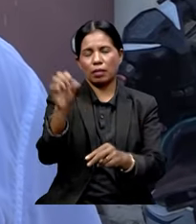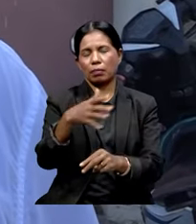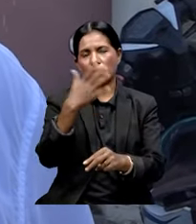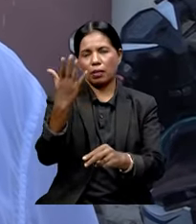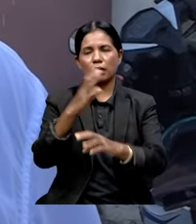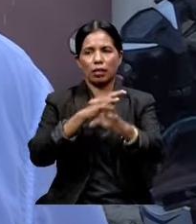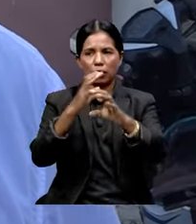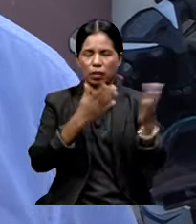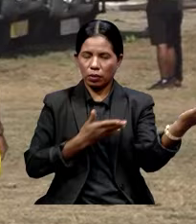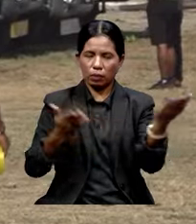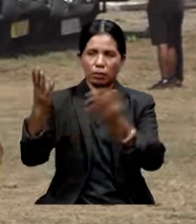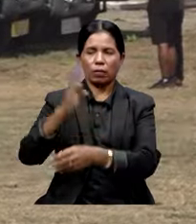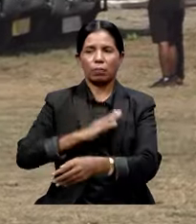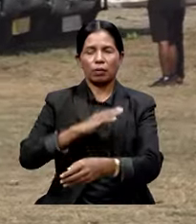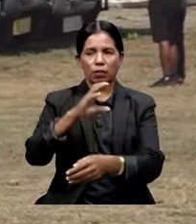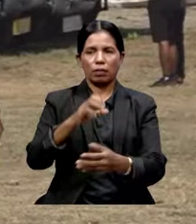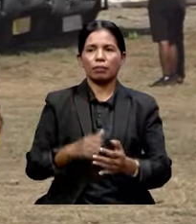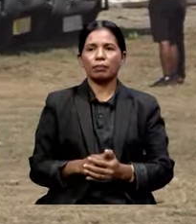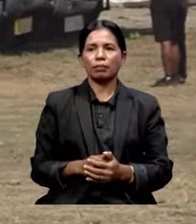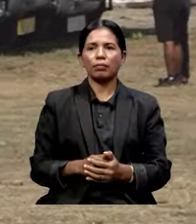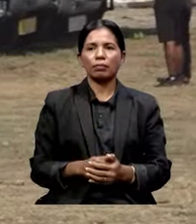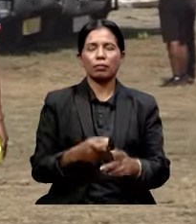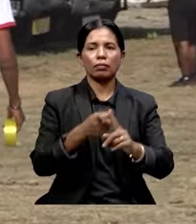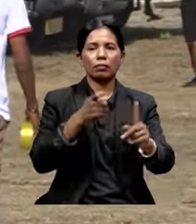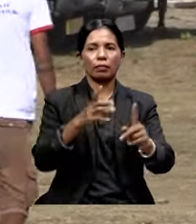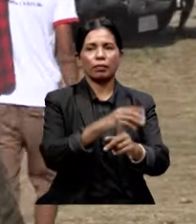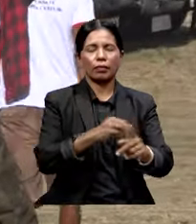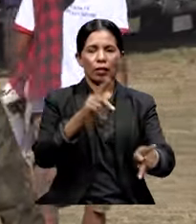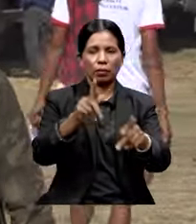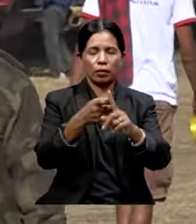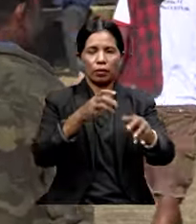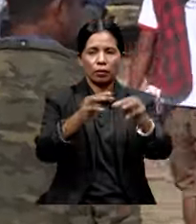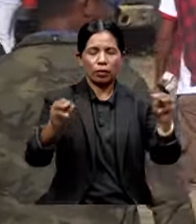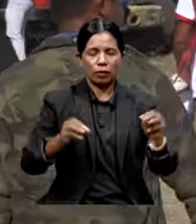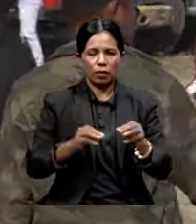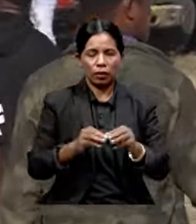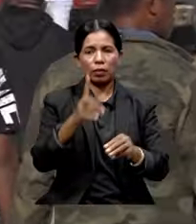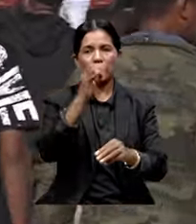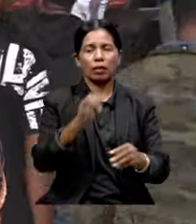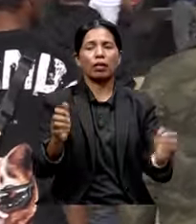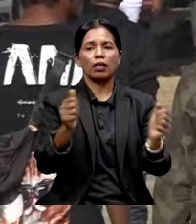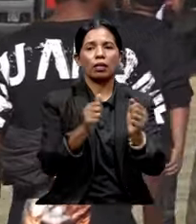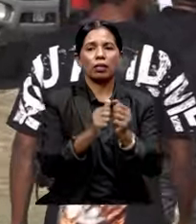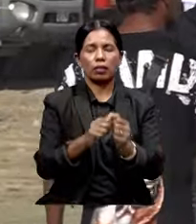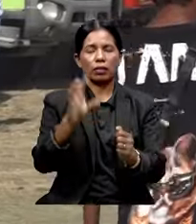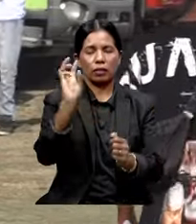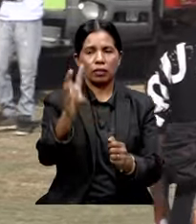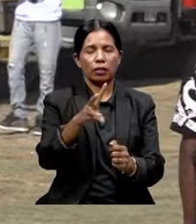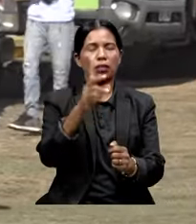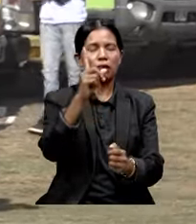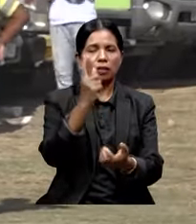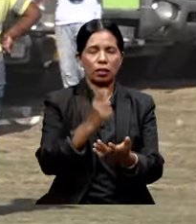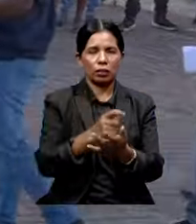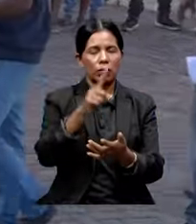atu haru ka babau kau. Tu estimação si comissão organizadora peregrino si municipio no iha dili hamu tu krihun atu sira itu resin lima